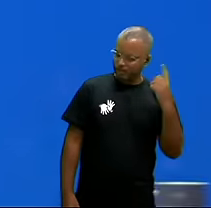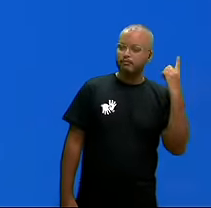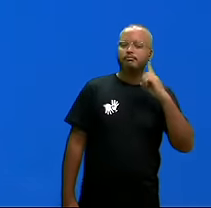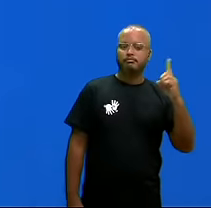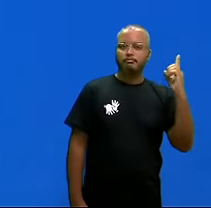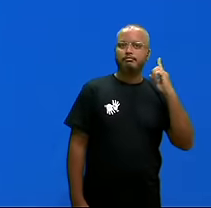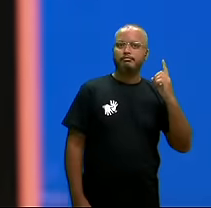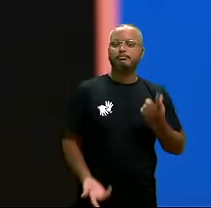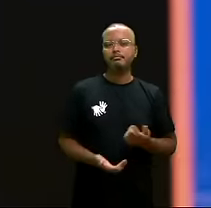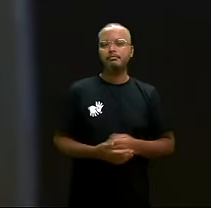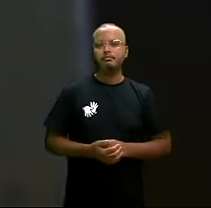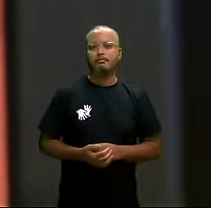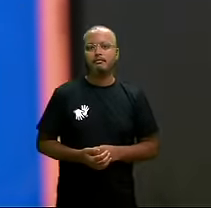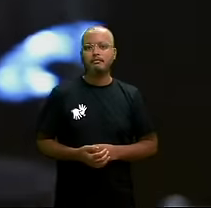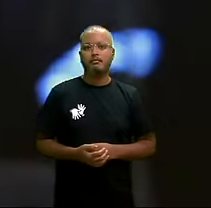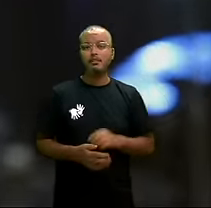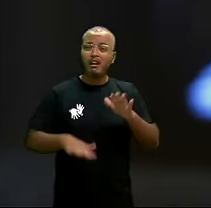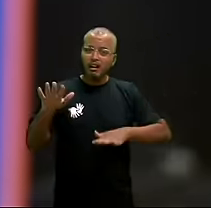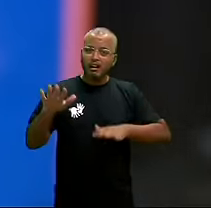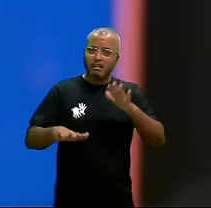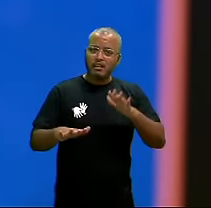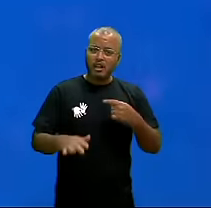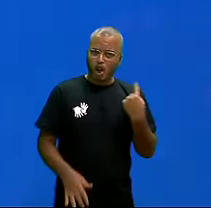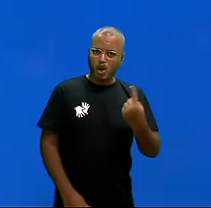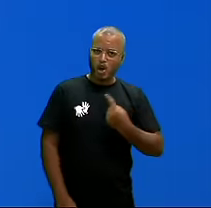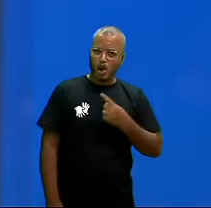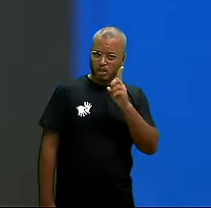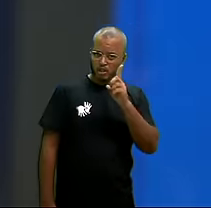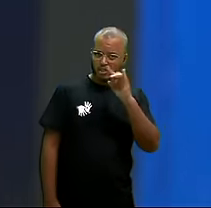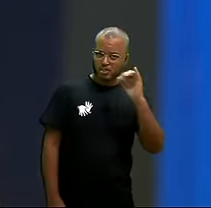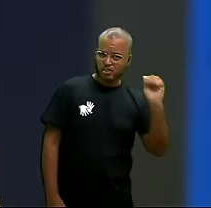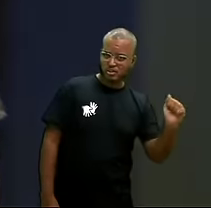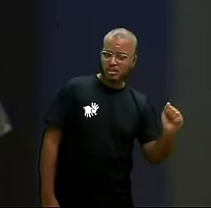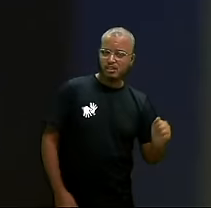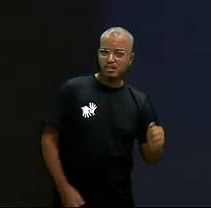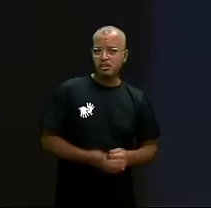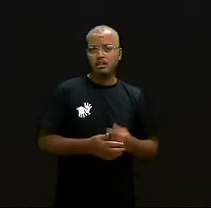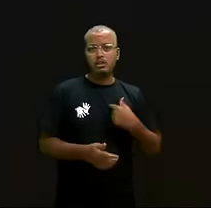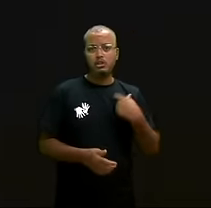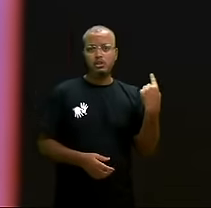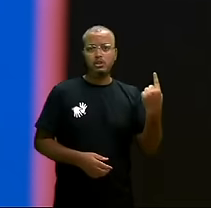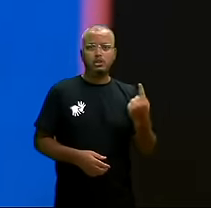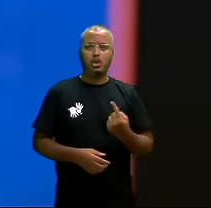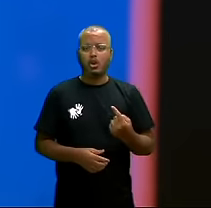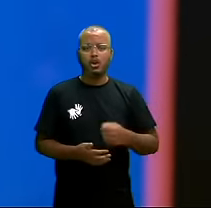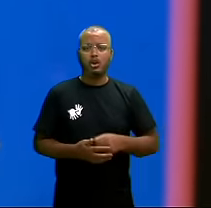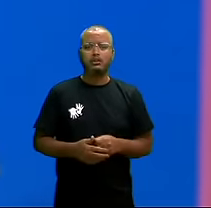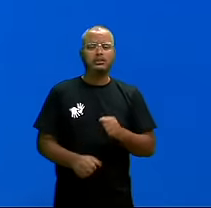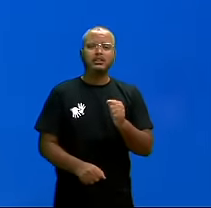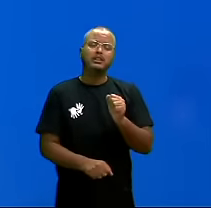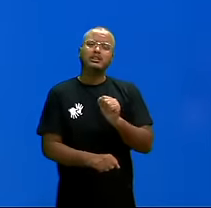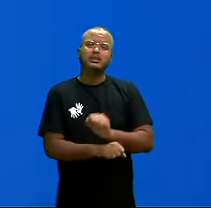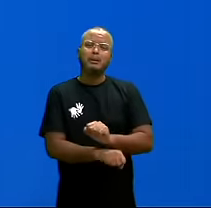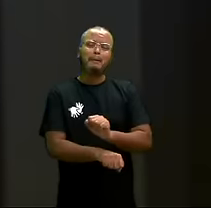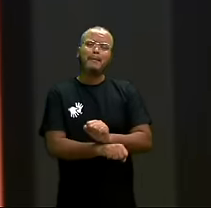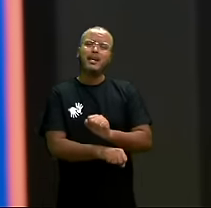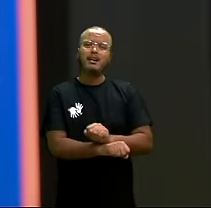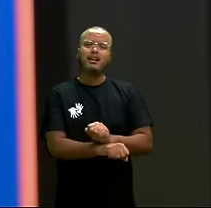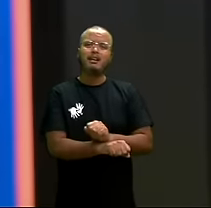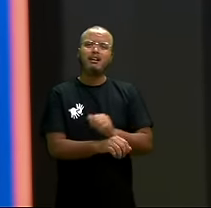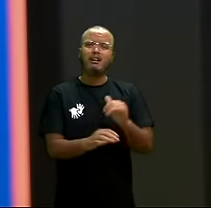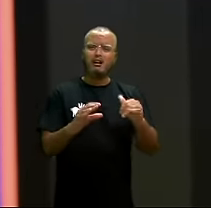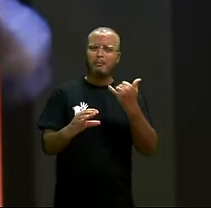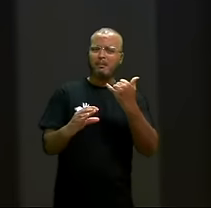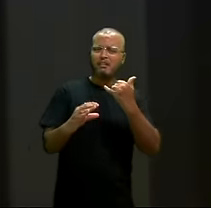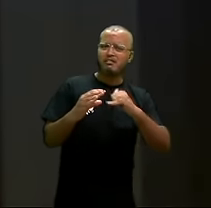vida, irmão, que a gente tem que conversar sozinho. Não tem que esperar a ligação de ninguém. Não tem que esperar a mensagem de ninguém.